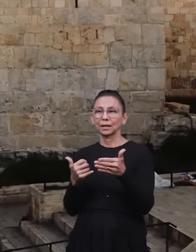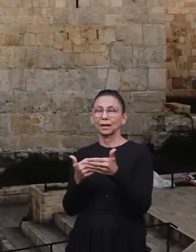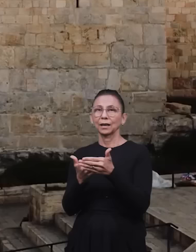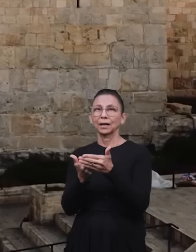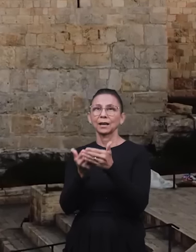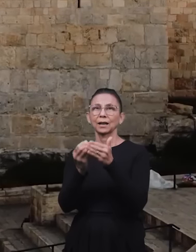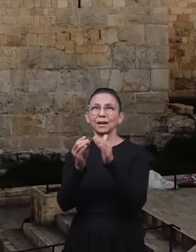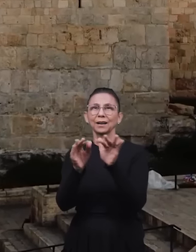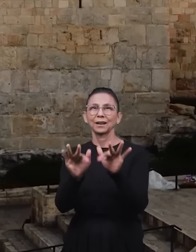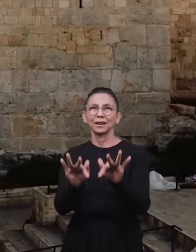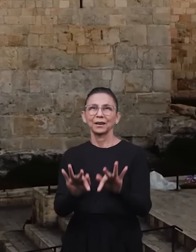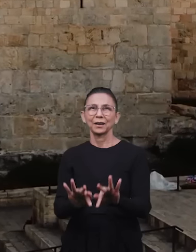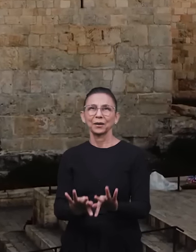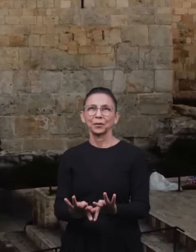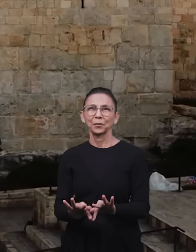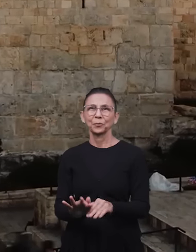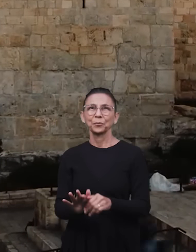agora até o